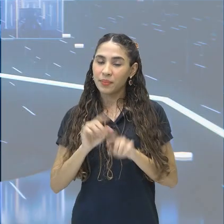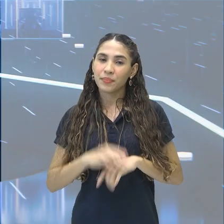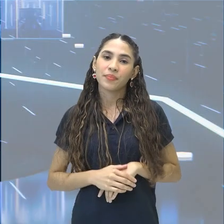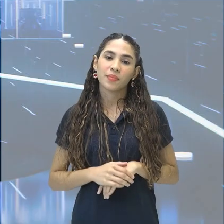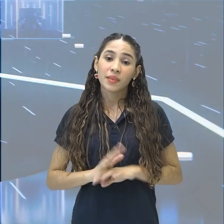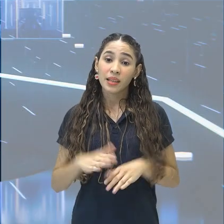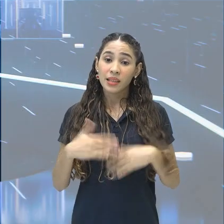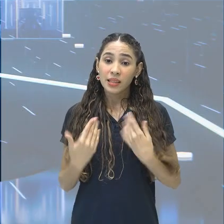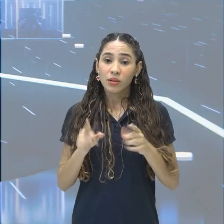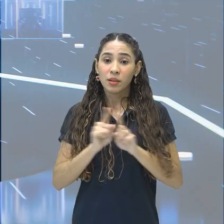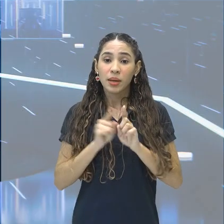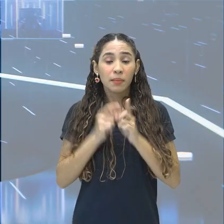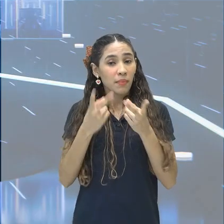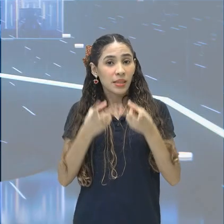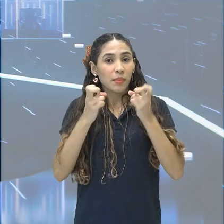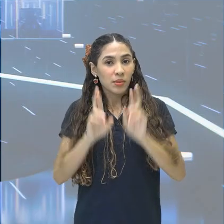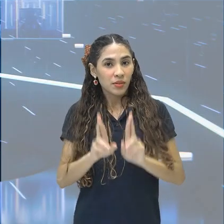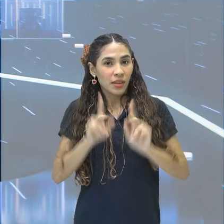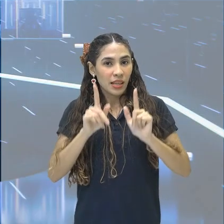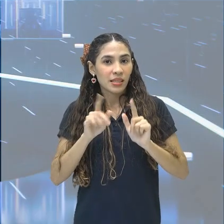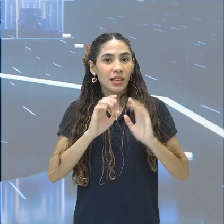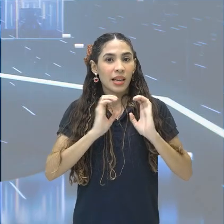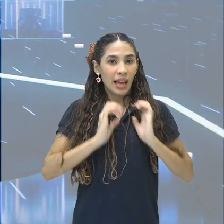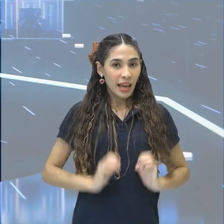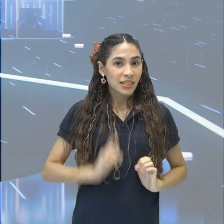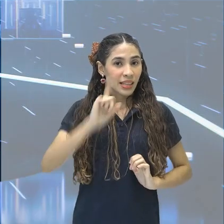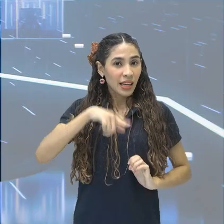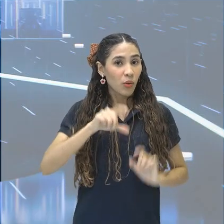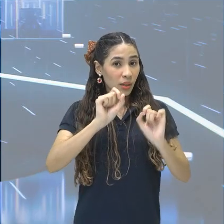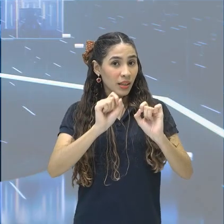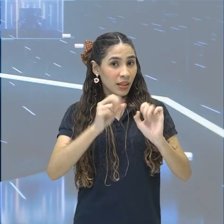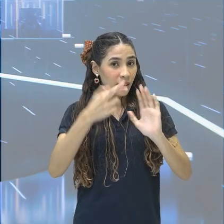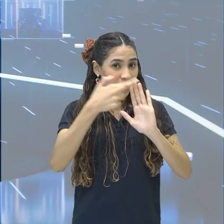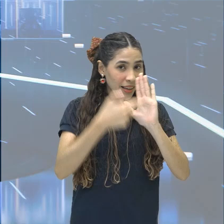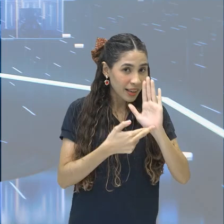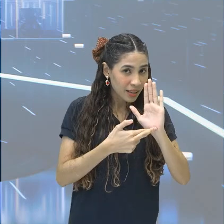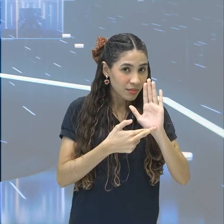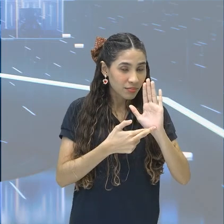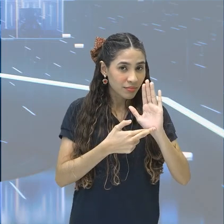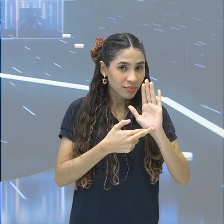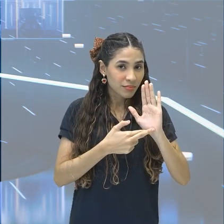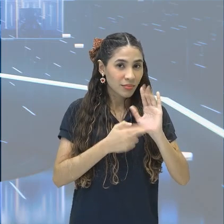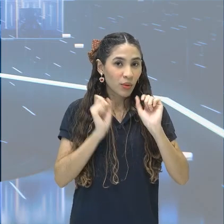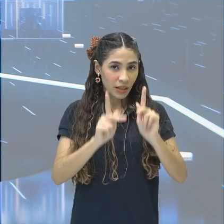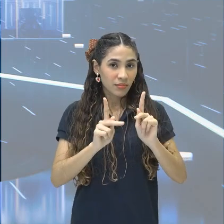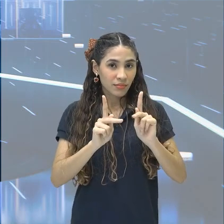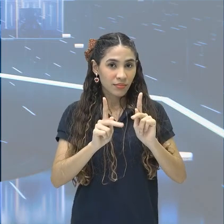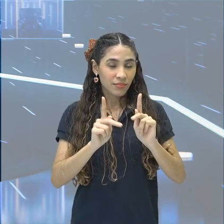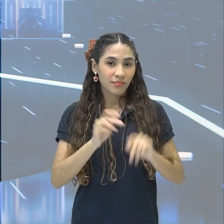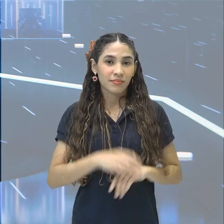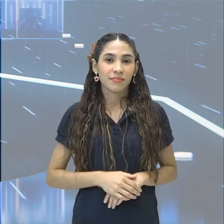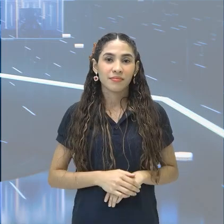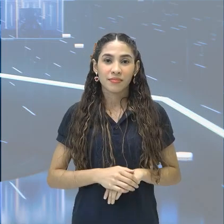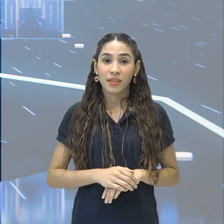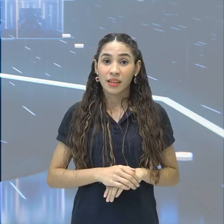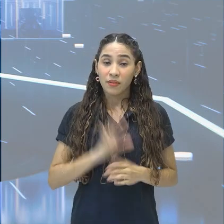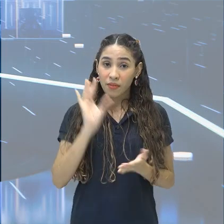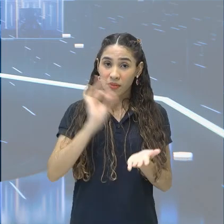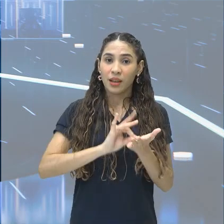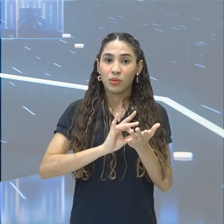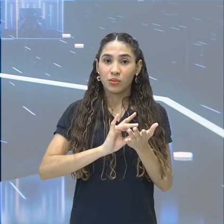E aí nós vimos aqui a diferença, que quando eu falo de ética, eu estou falando de princípios, tá?